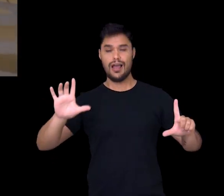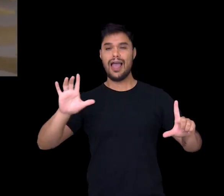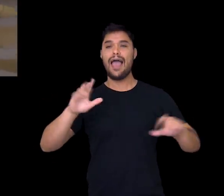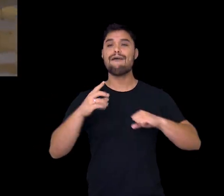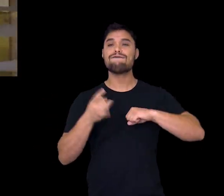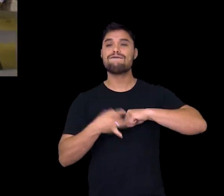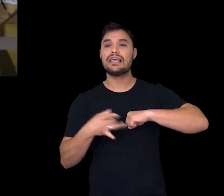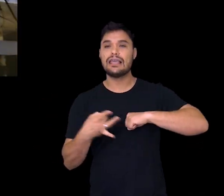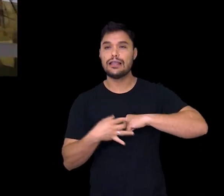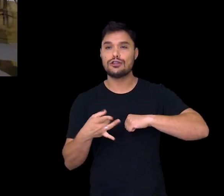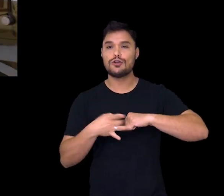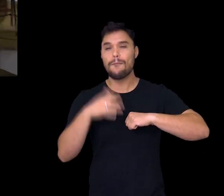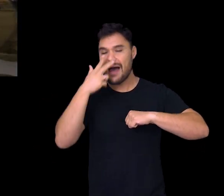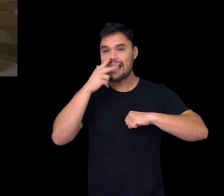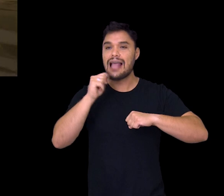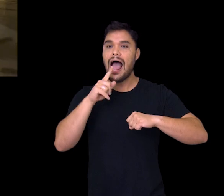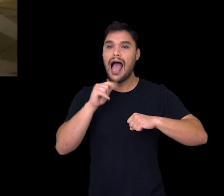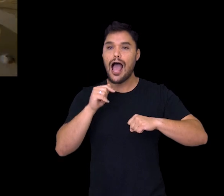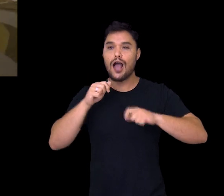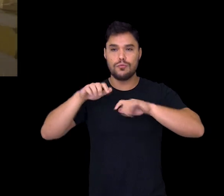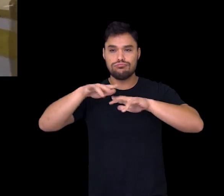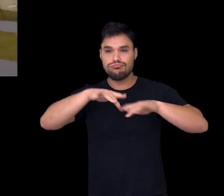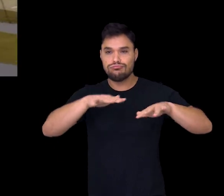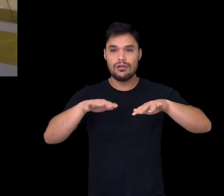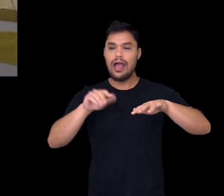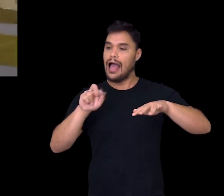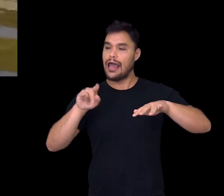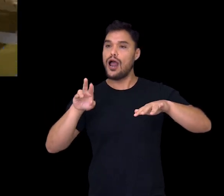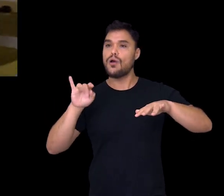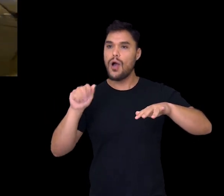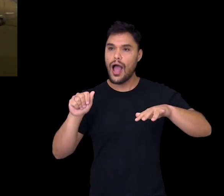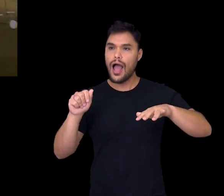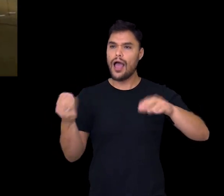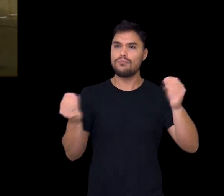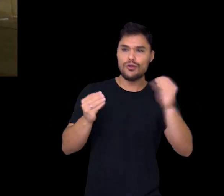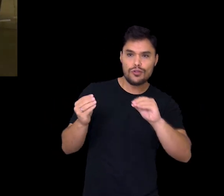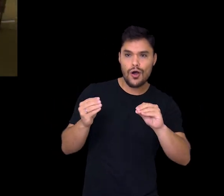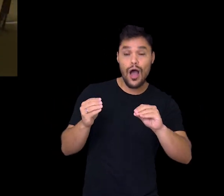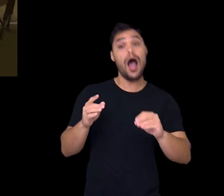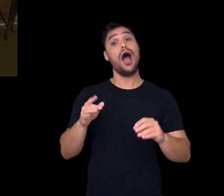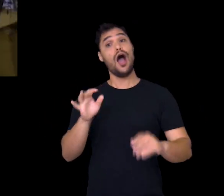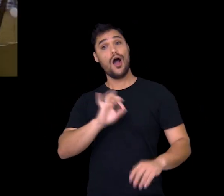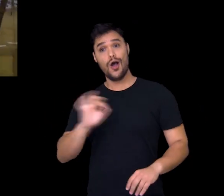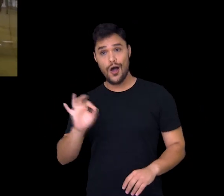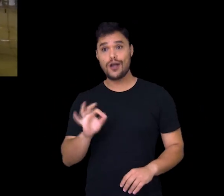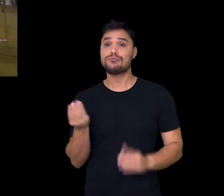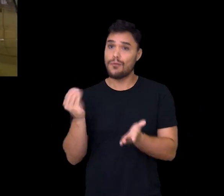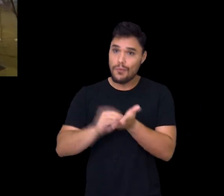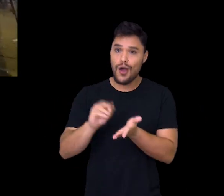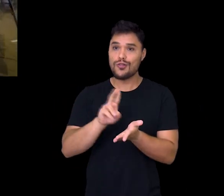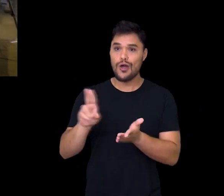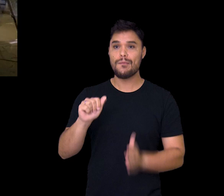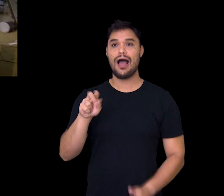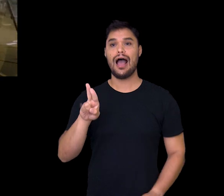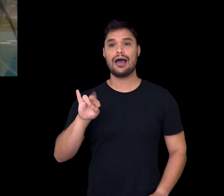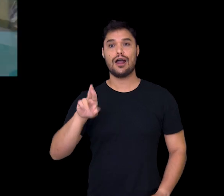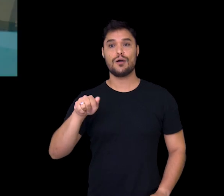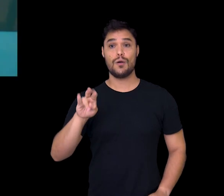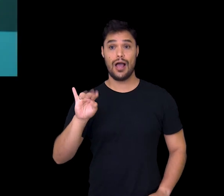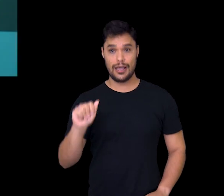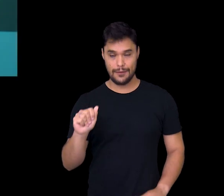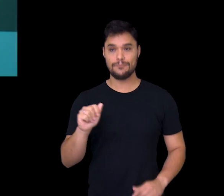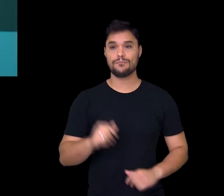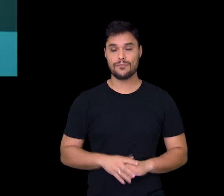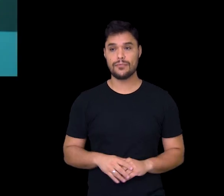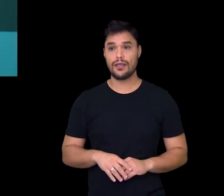passando, e um estudante botou Araguaia. Ela falou, ótimo, chama de Araguaia. Vitral Araguaia. Agora, quando esse salão é recriado, há um cuidado